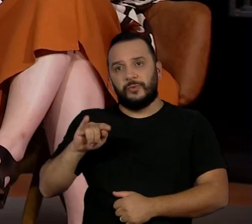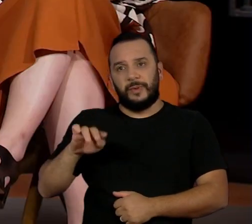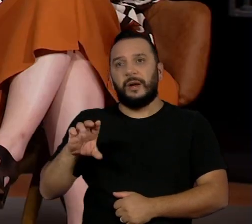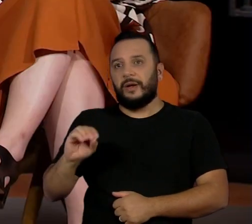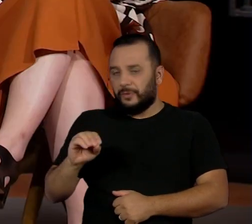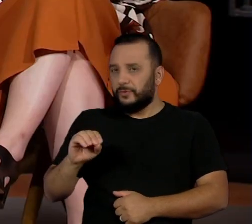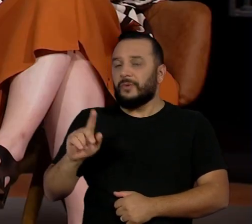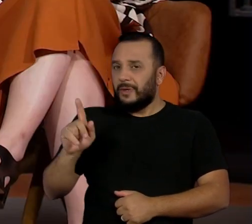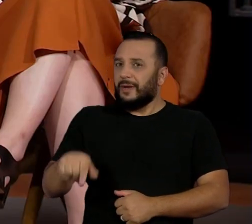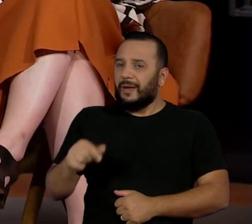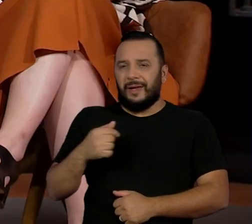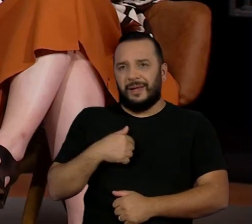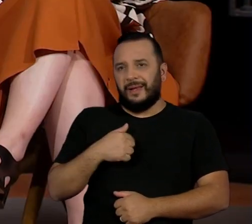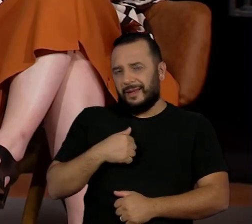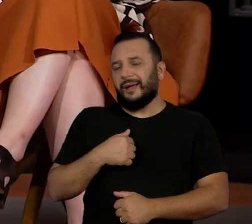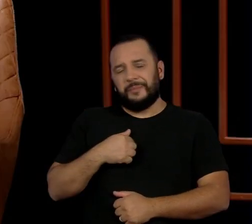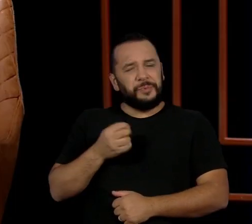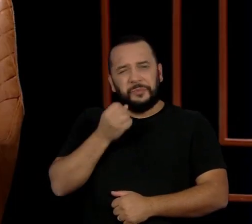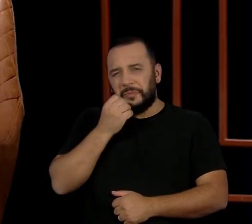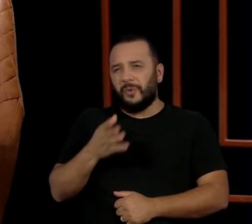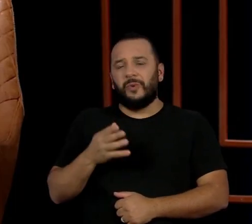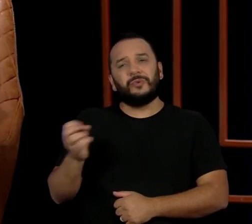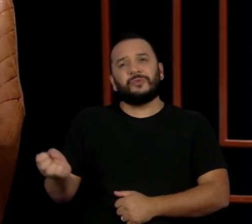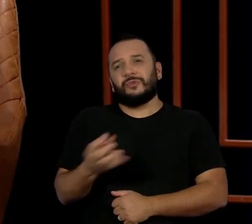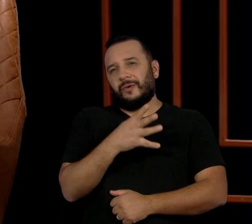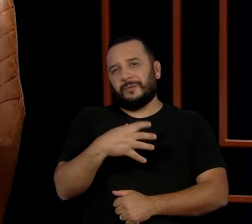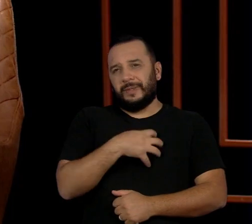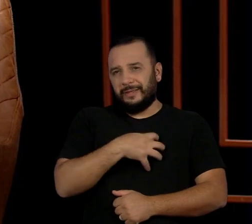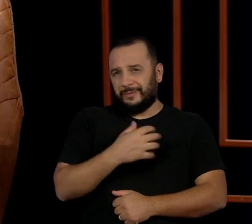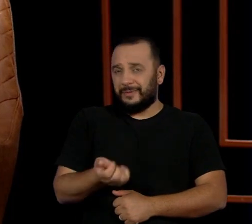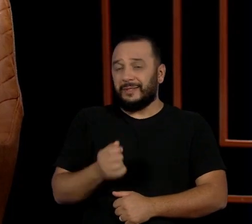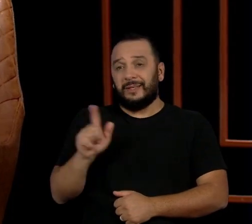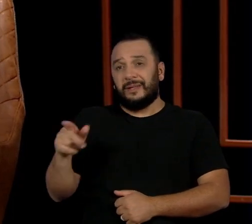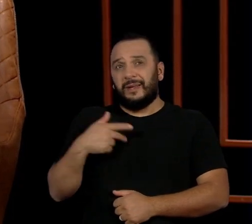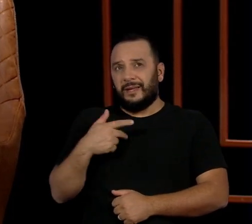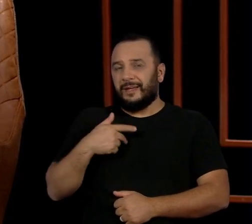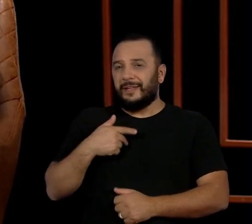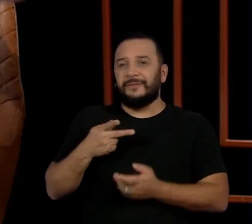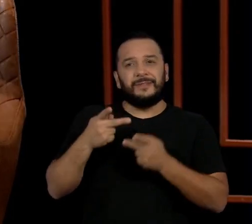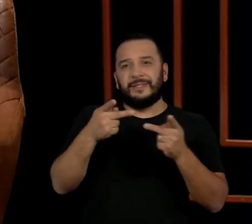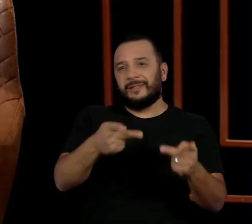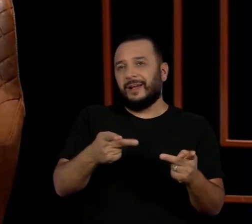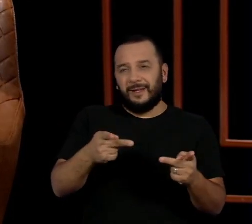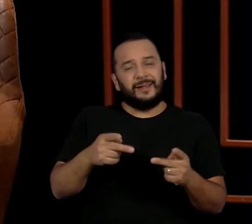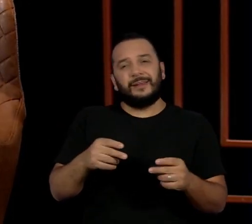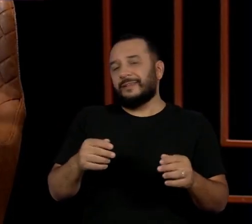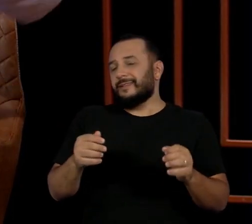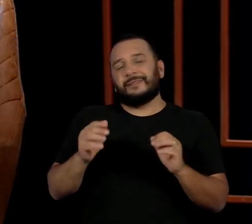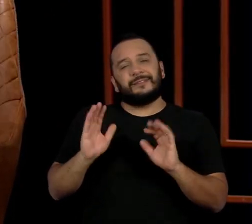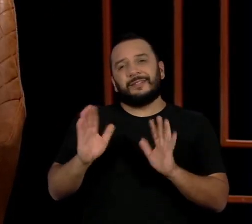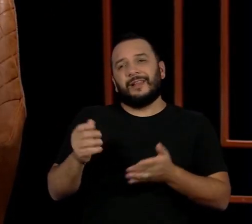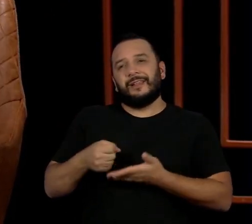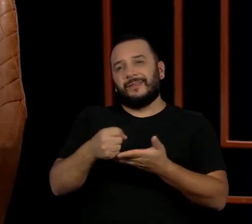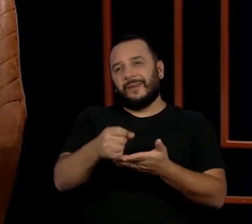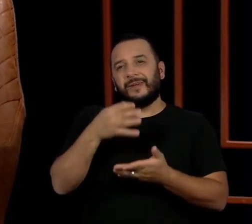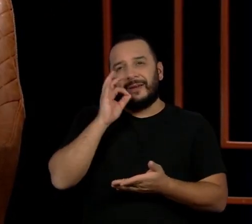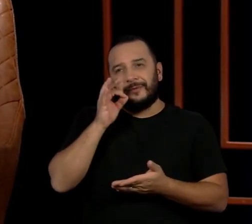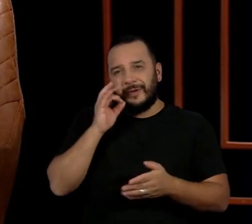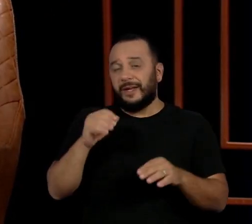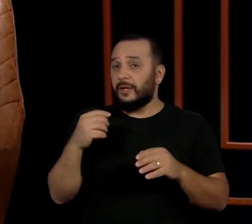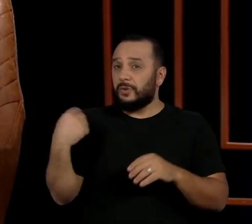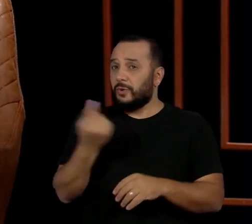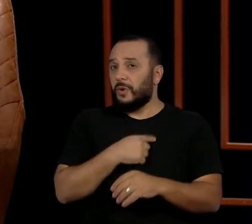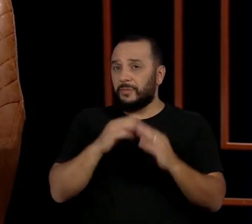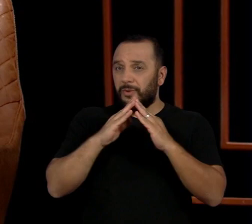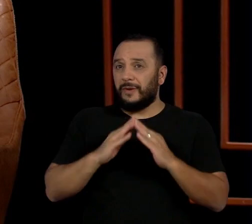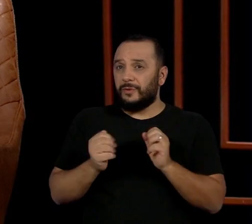Novos Baianos. Assim, ele muda a maneira. E ele ia visitá-los, levava café da manhã, moravam todos juntos no apartamento, ele levava café da